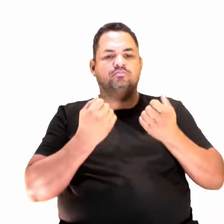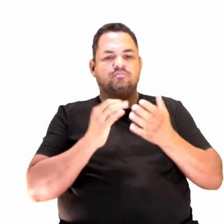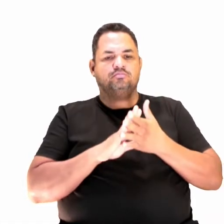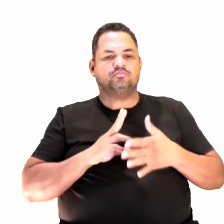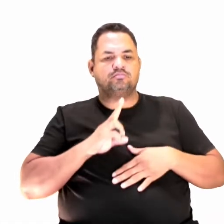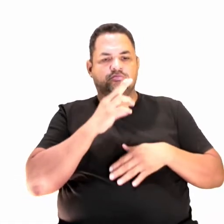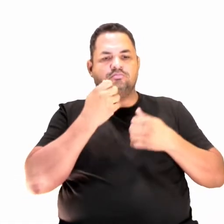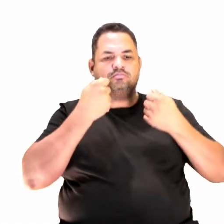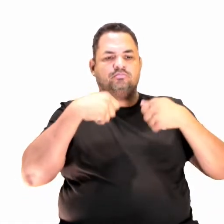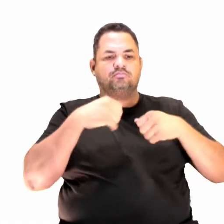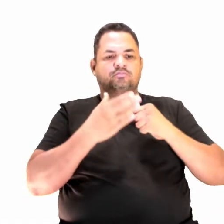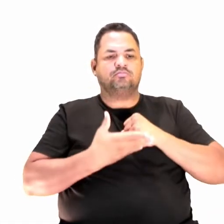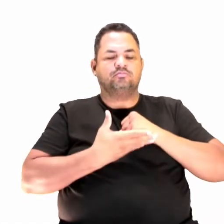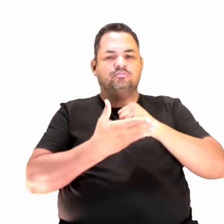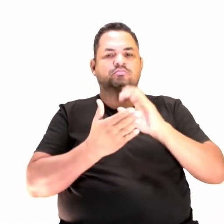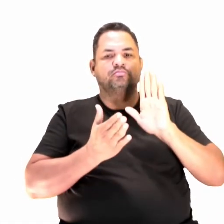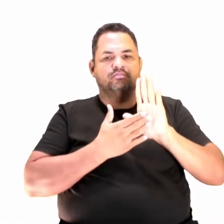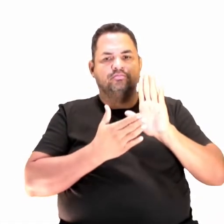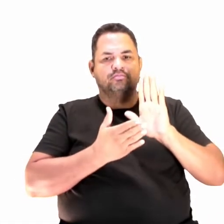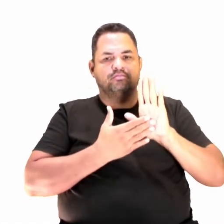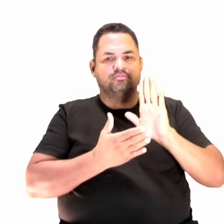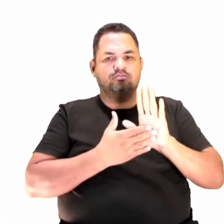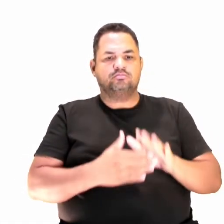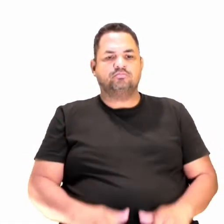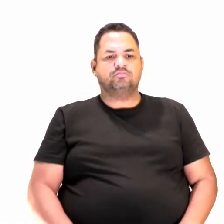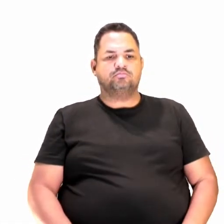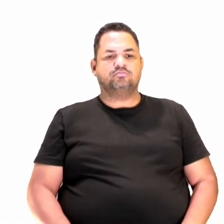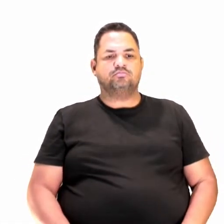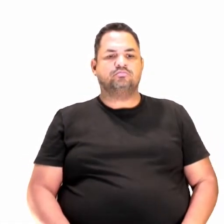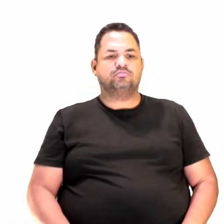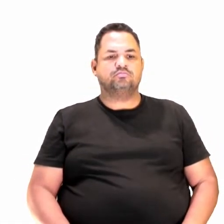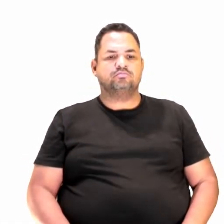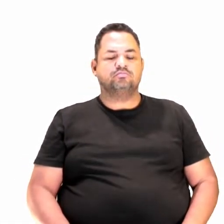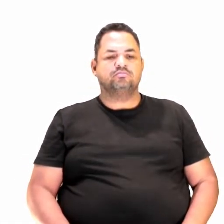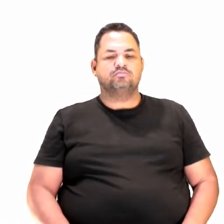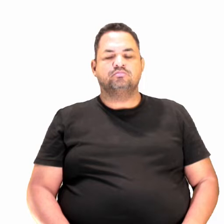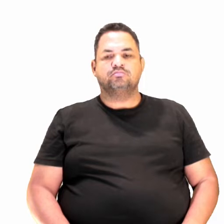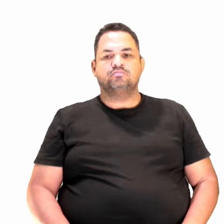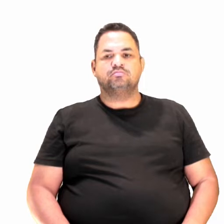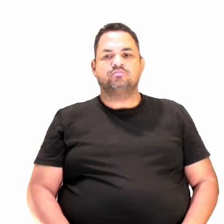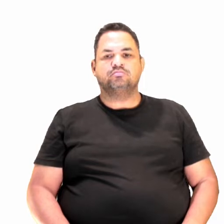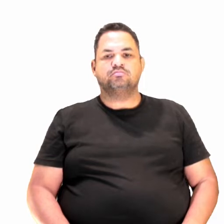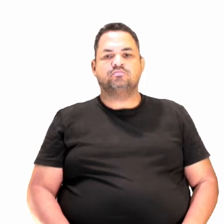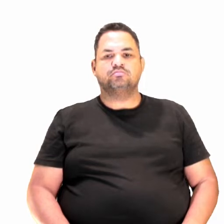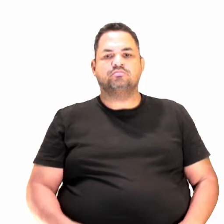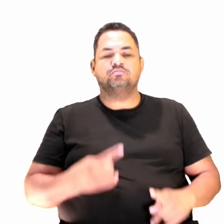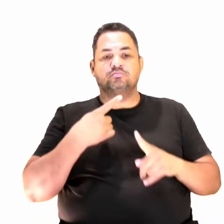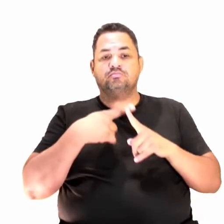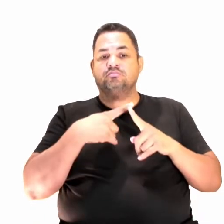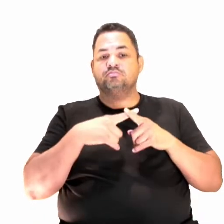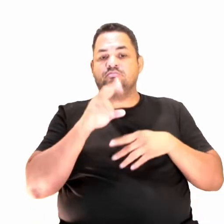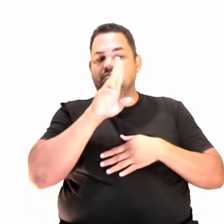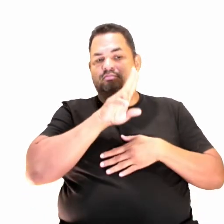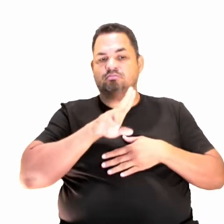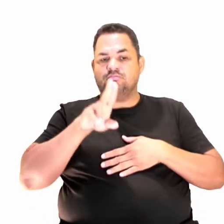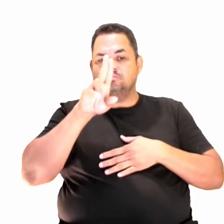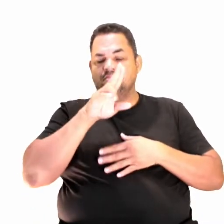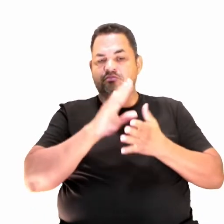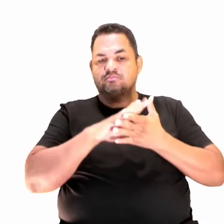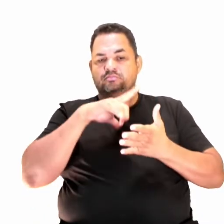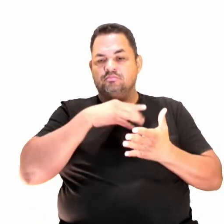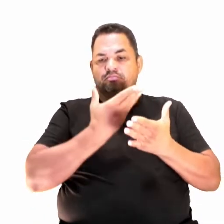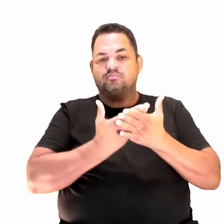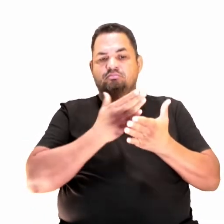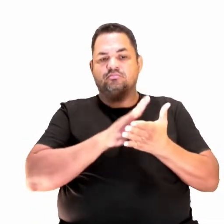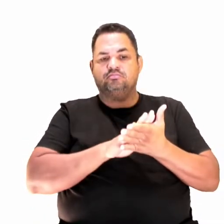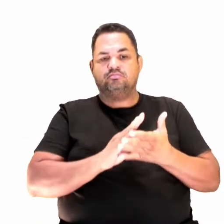forte possibilidade baseada em evidências, deduction. Então, um dos motivos que a gente usa o must, que tem a